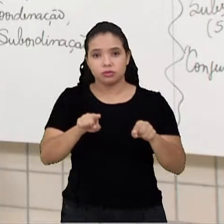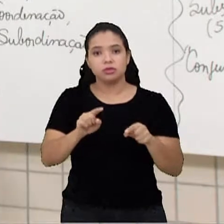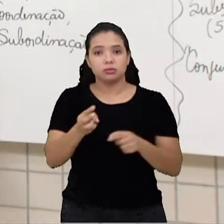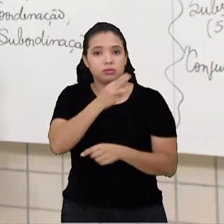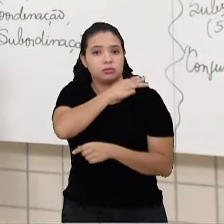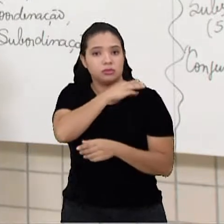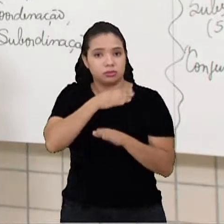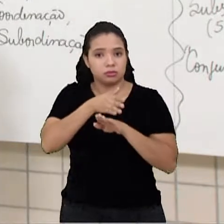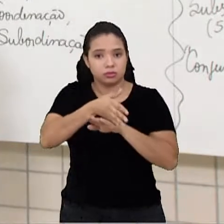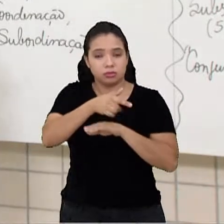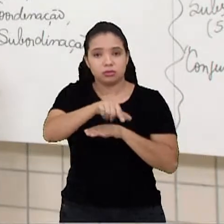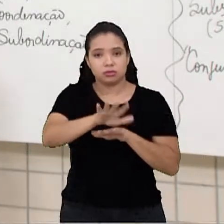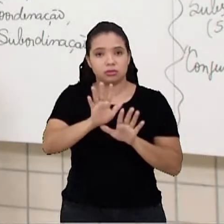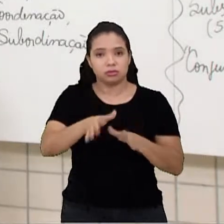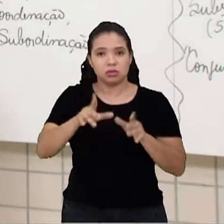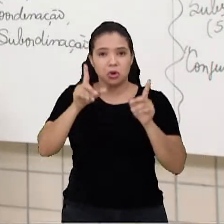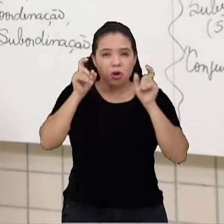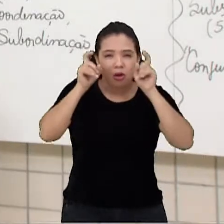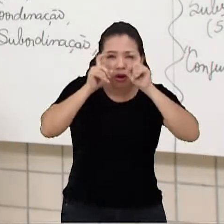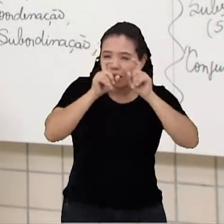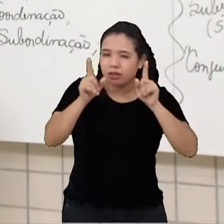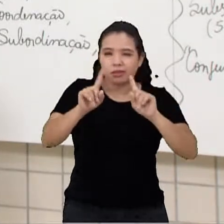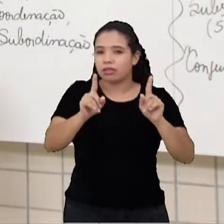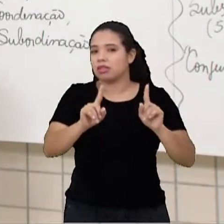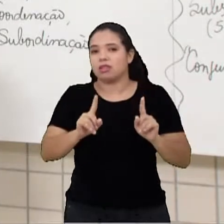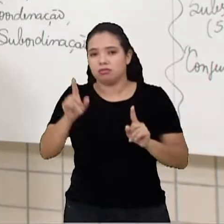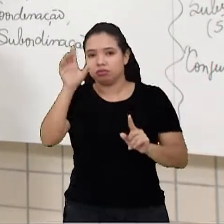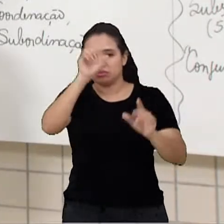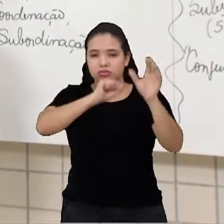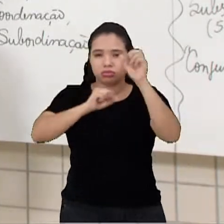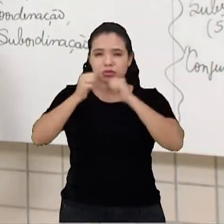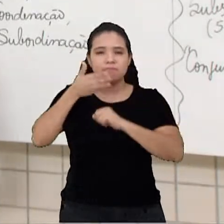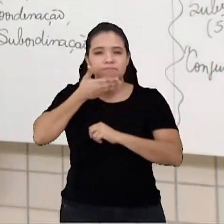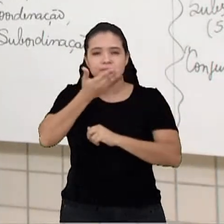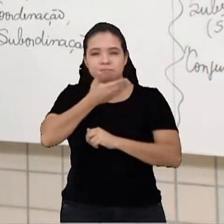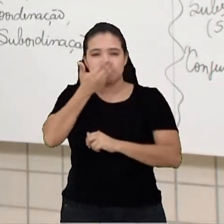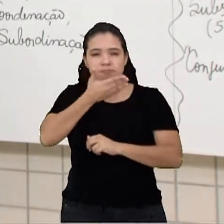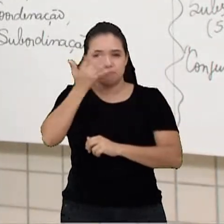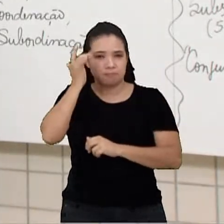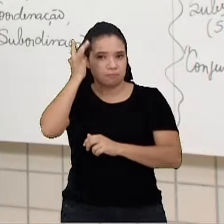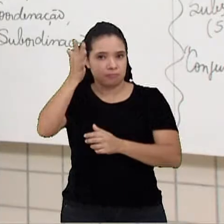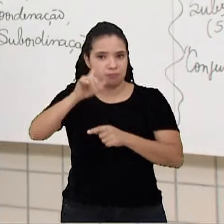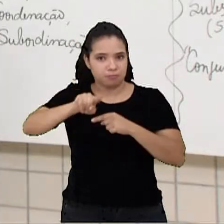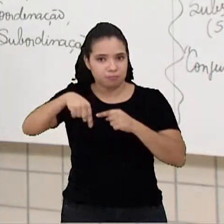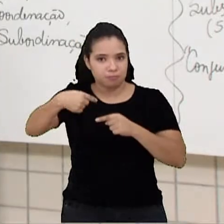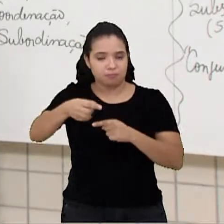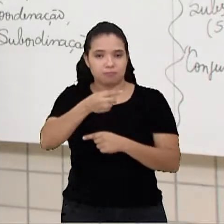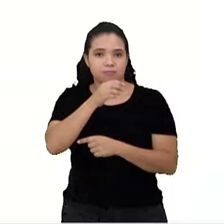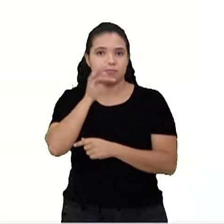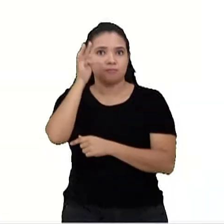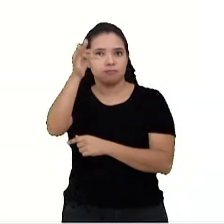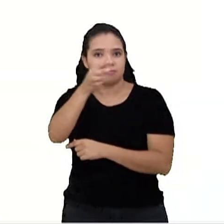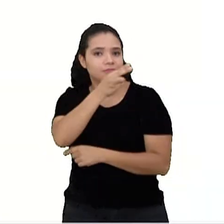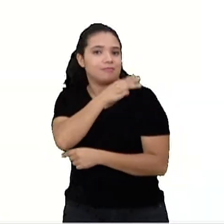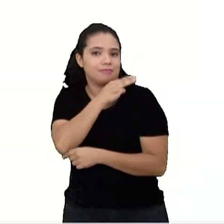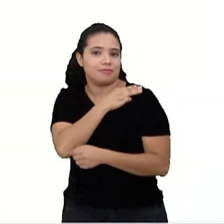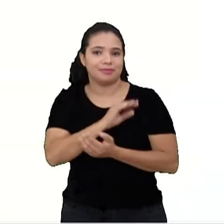não sentirem tanta dificuldade, tá bom? Então vamos aqui na tela, por favor, para o